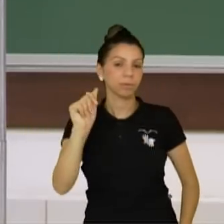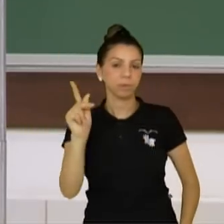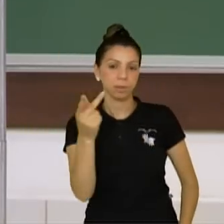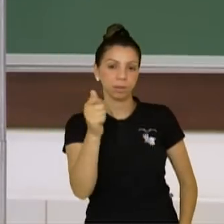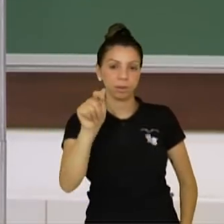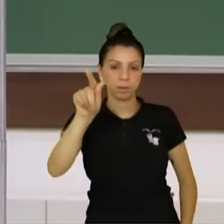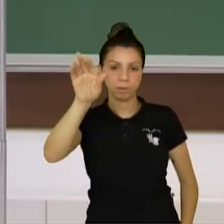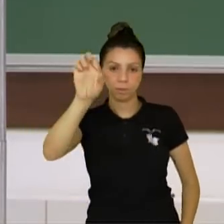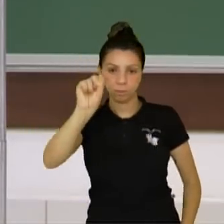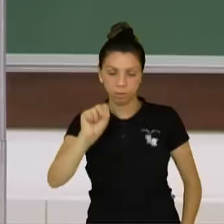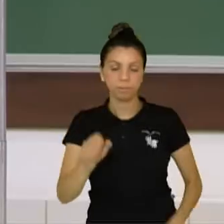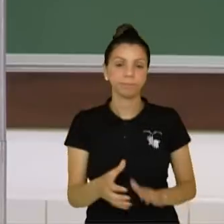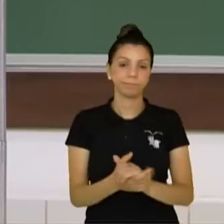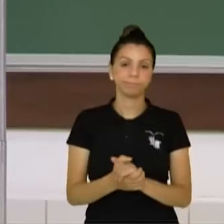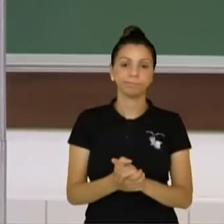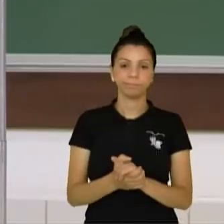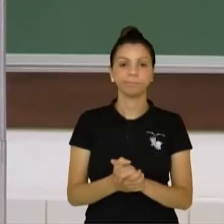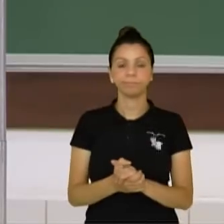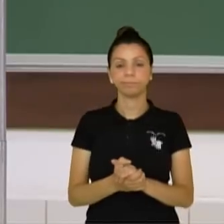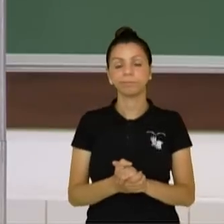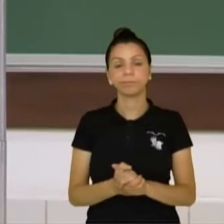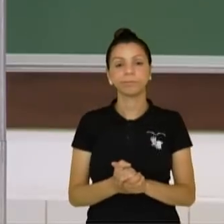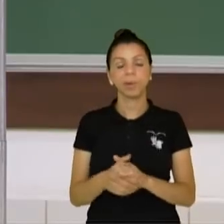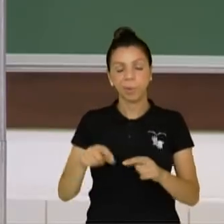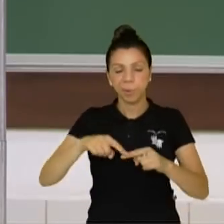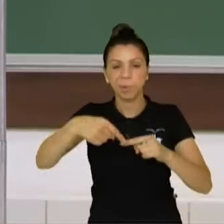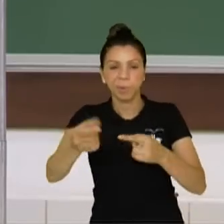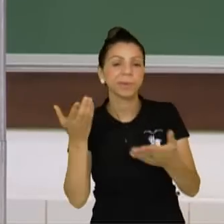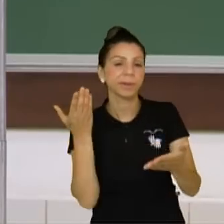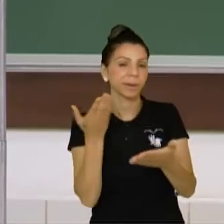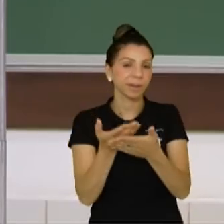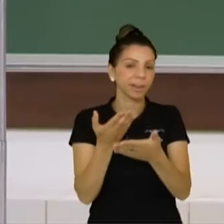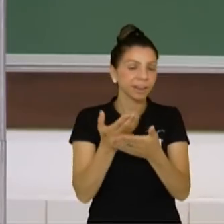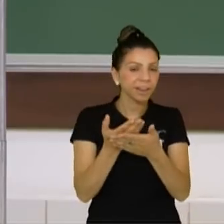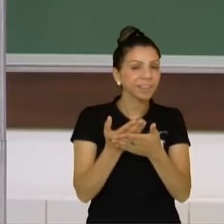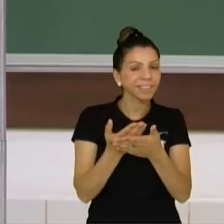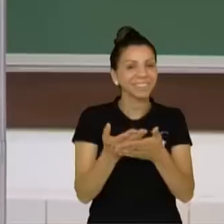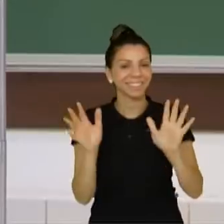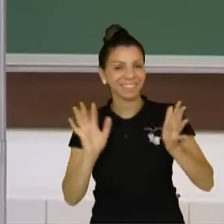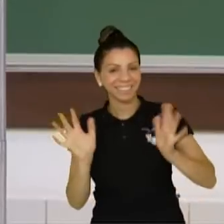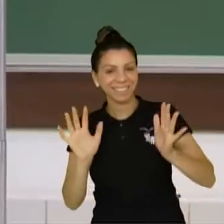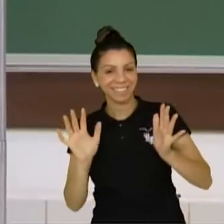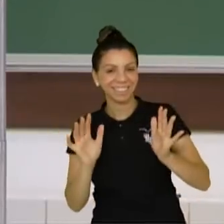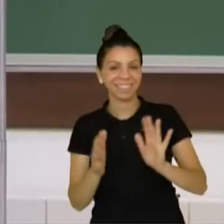E, gente, espero vocês para a próxima aula.